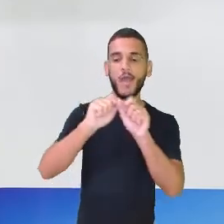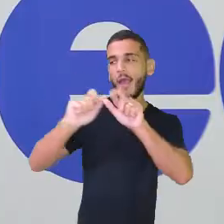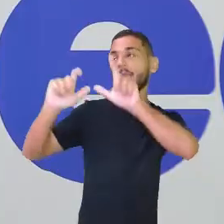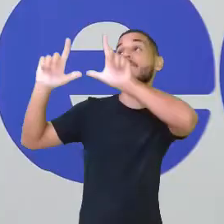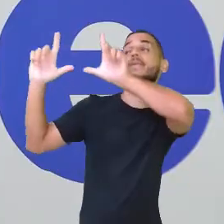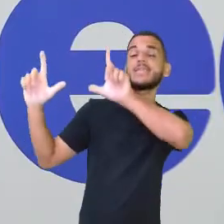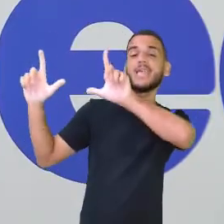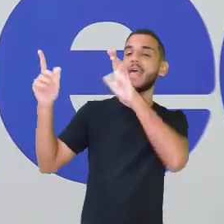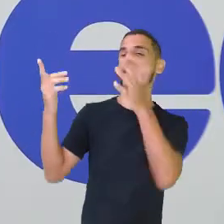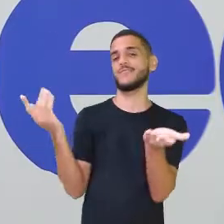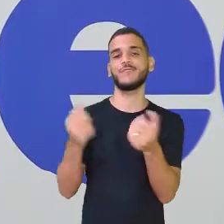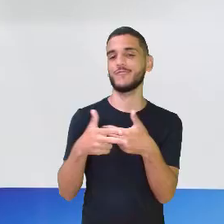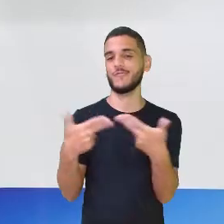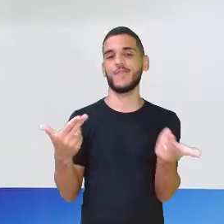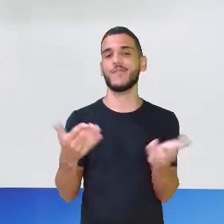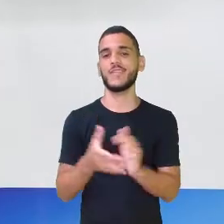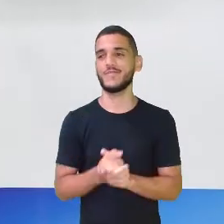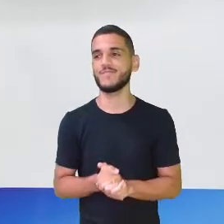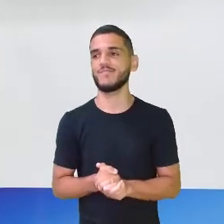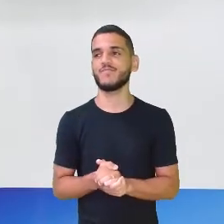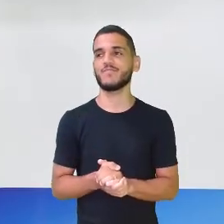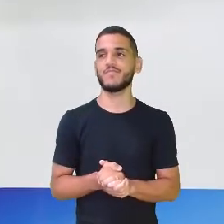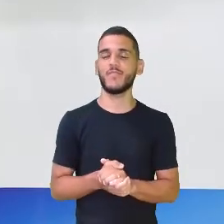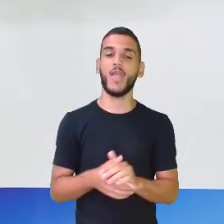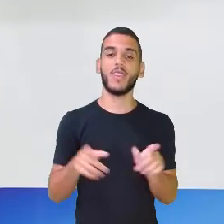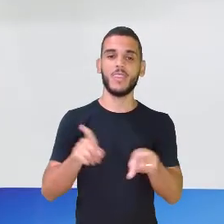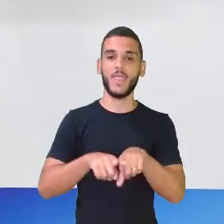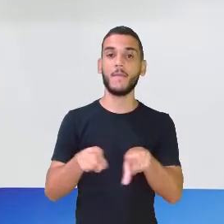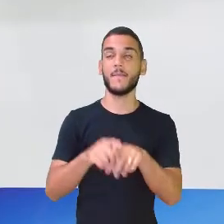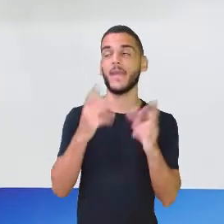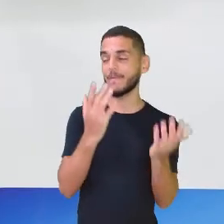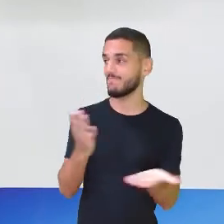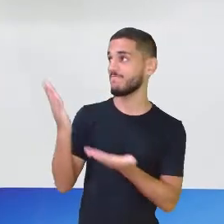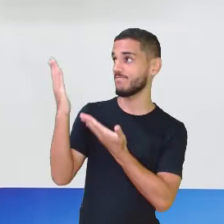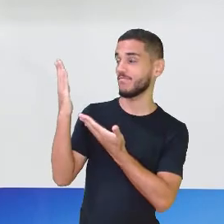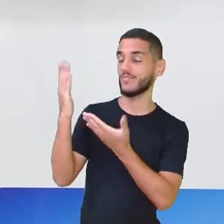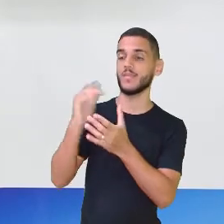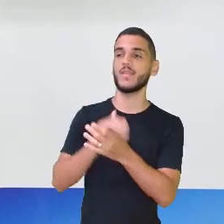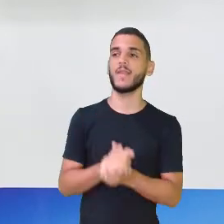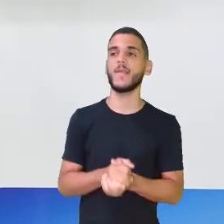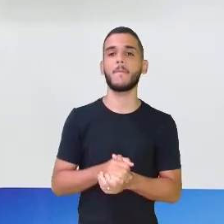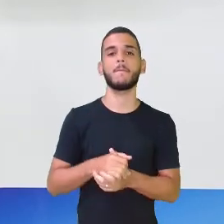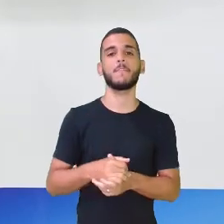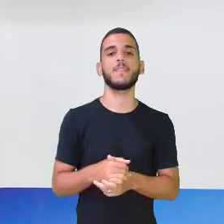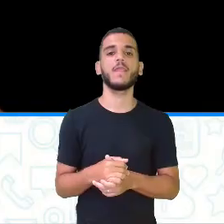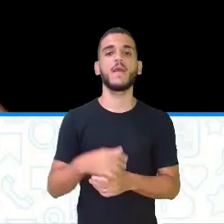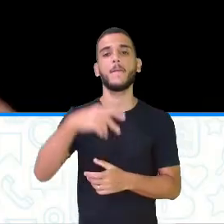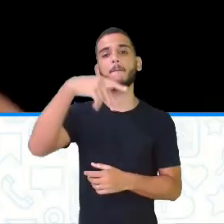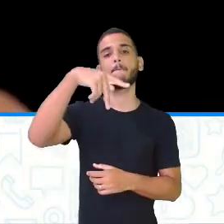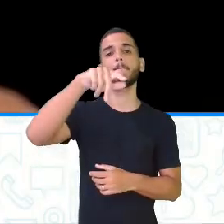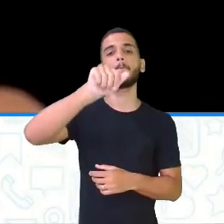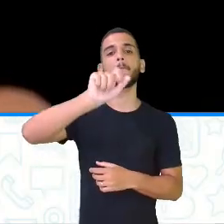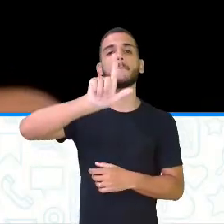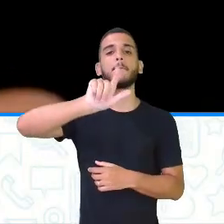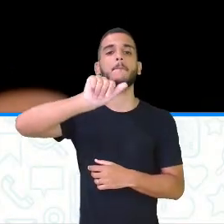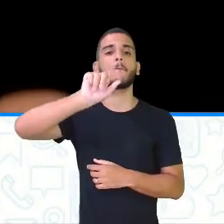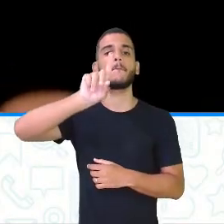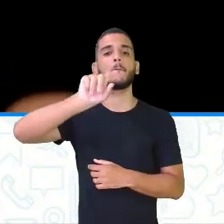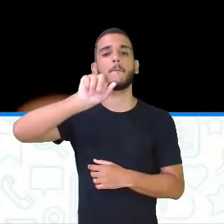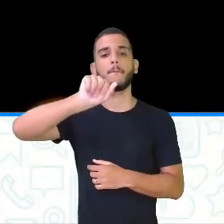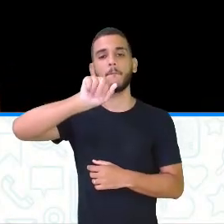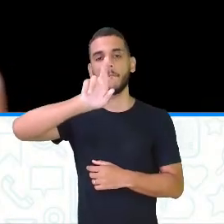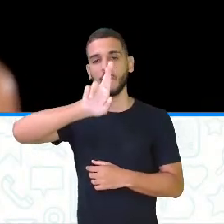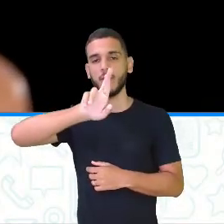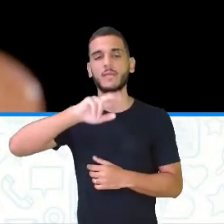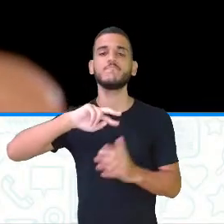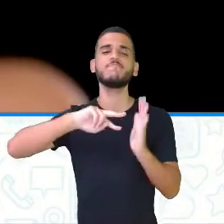Carlos? Tá comigo, hein? São as paisagens que ele mais gosta. Olha só, outro sentido que eu trouxe aqui para vocês. O paladar. A gente